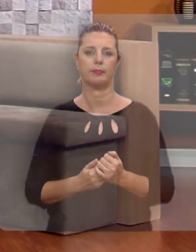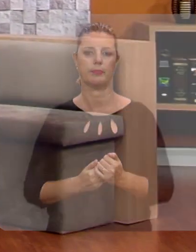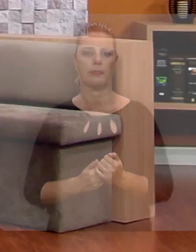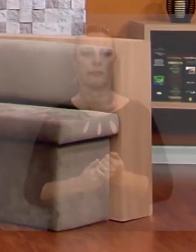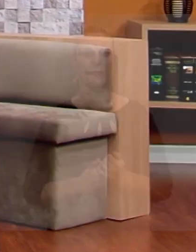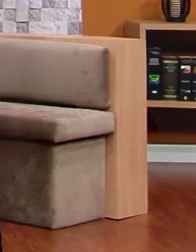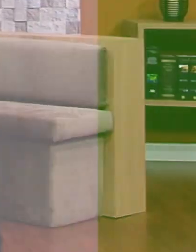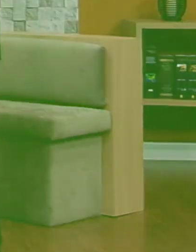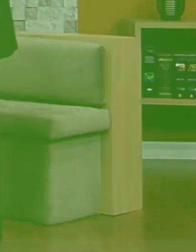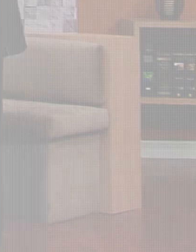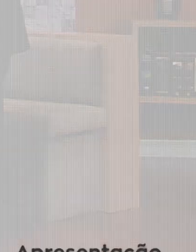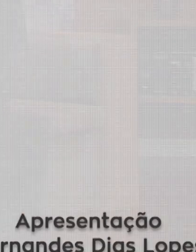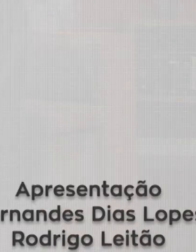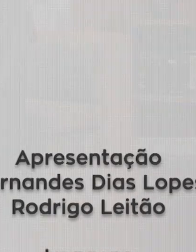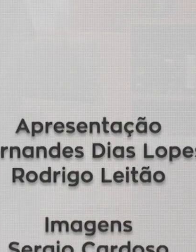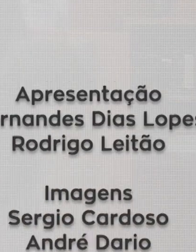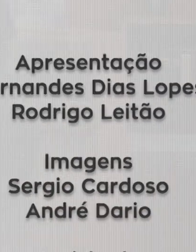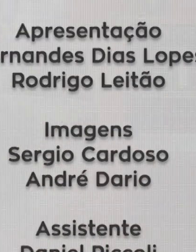quiser.